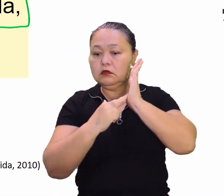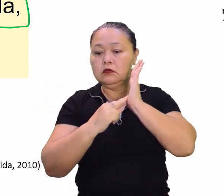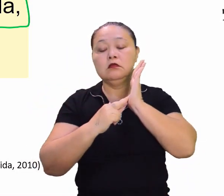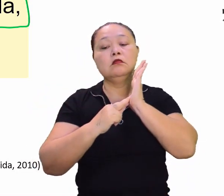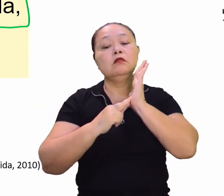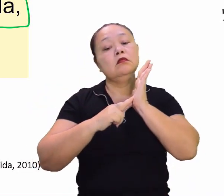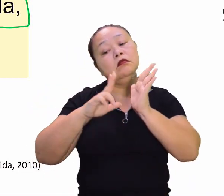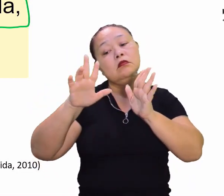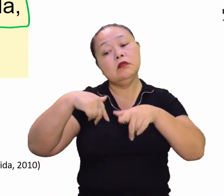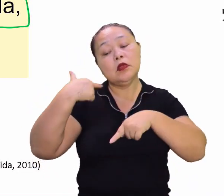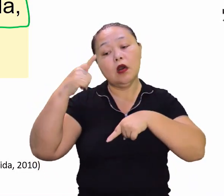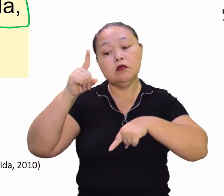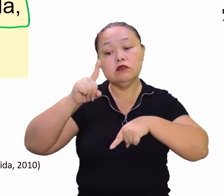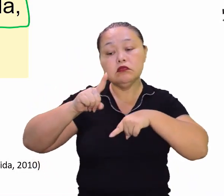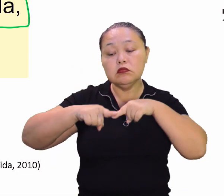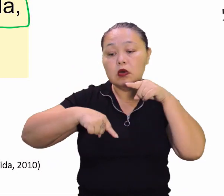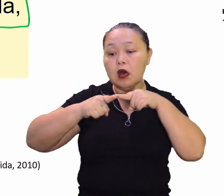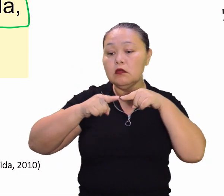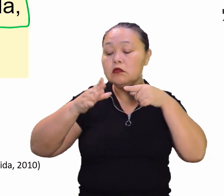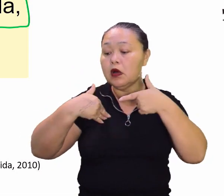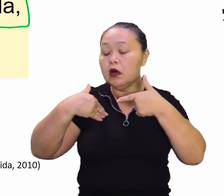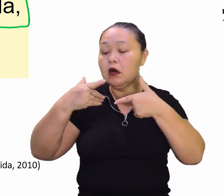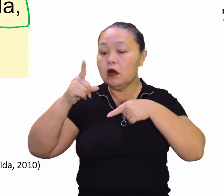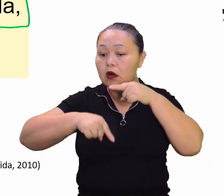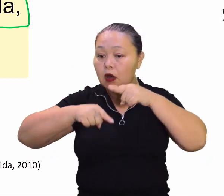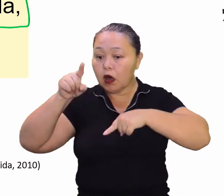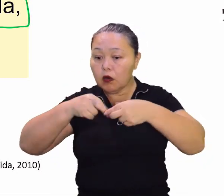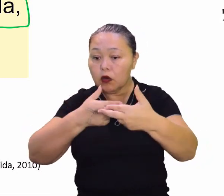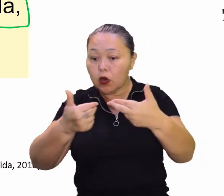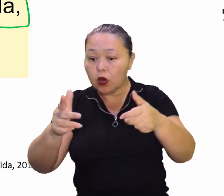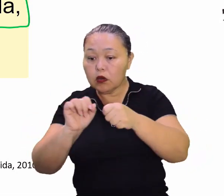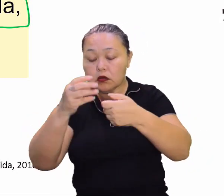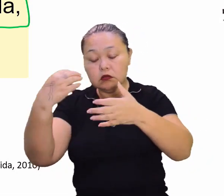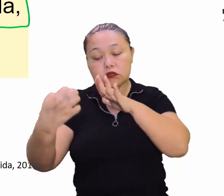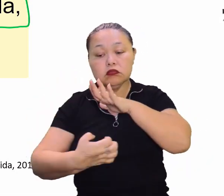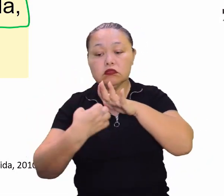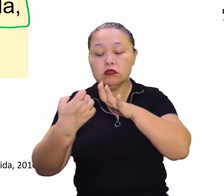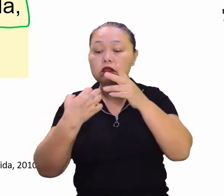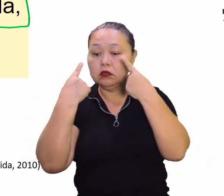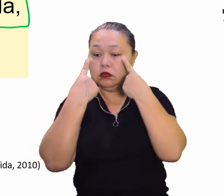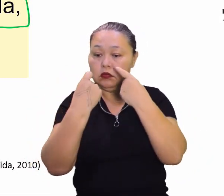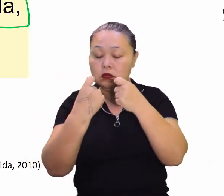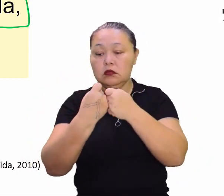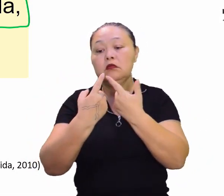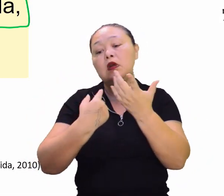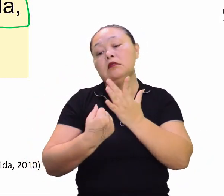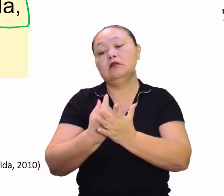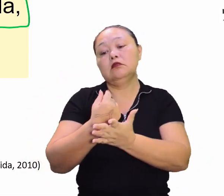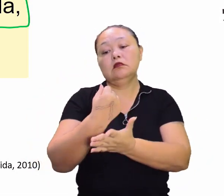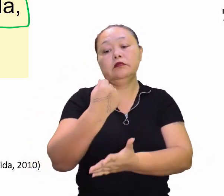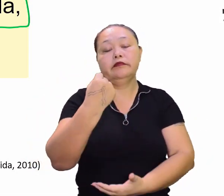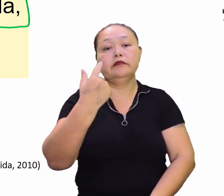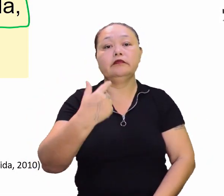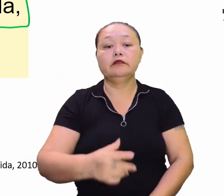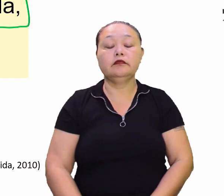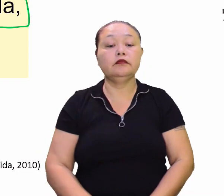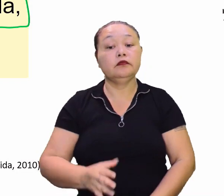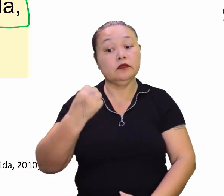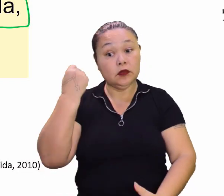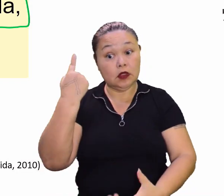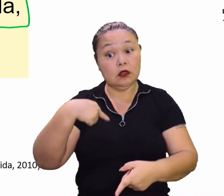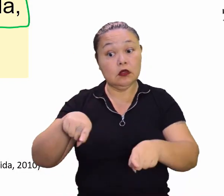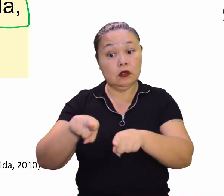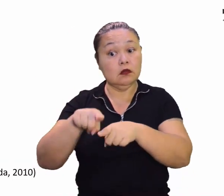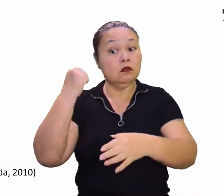a produtividade que eles vão entregar é uma produtividade intensa, interessante para esse capitalismo. Com certeza. E garantida,